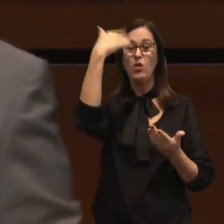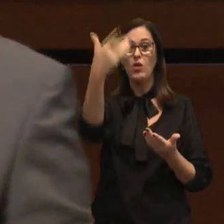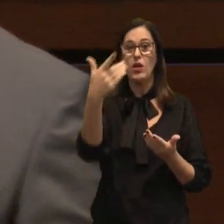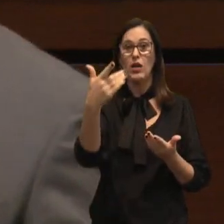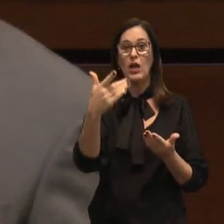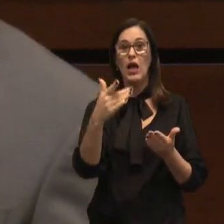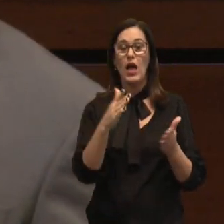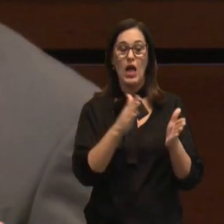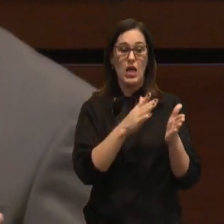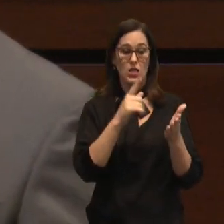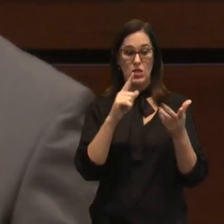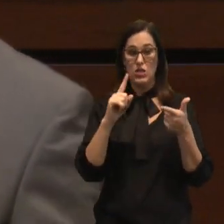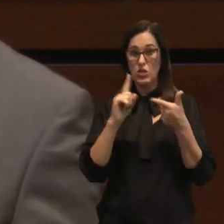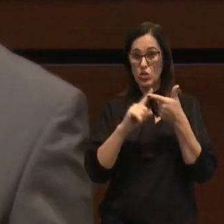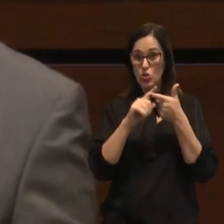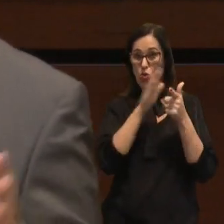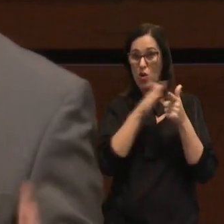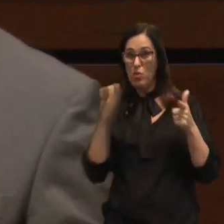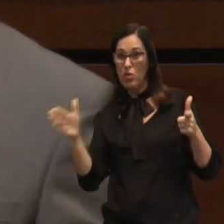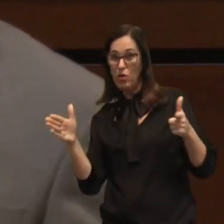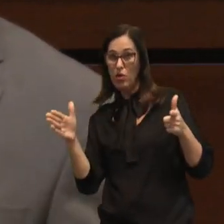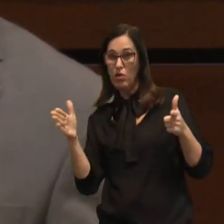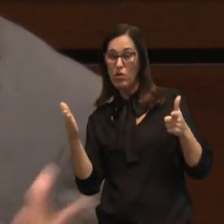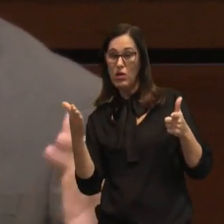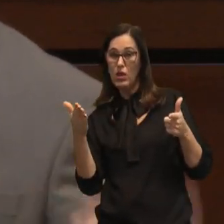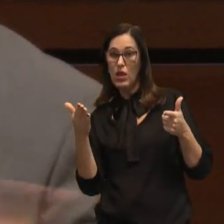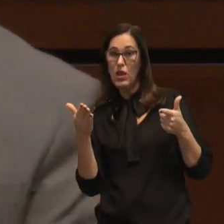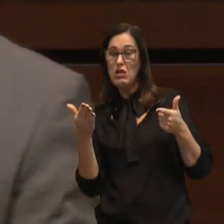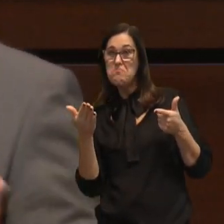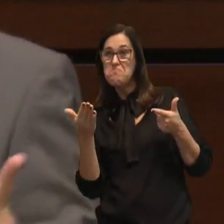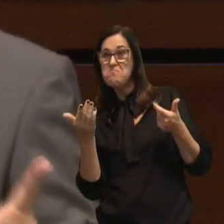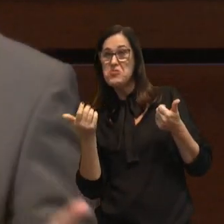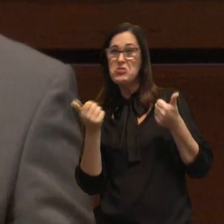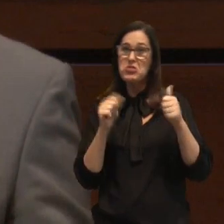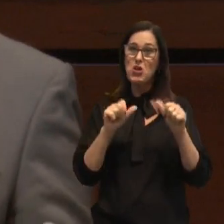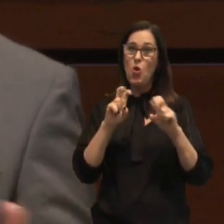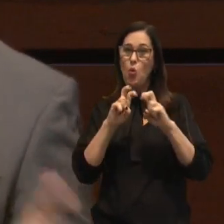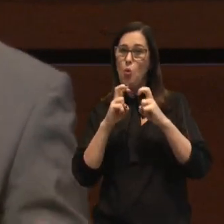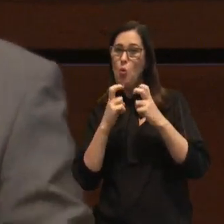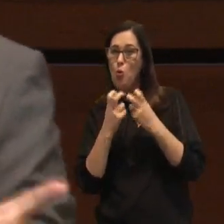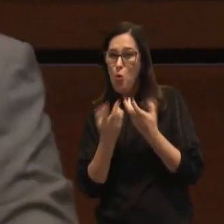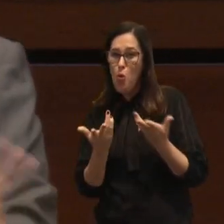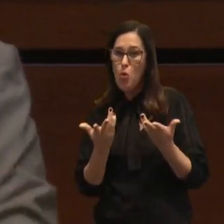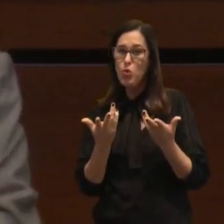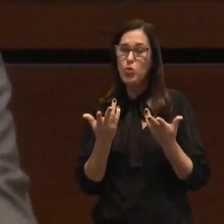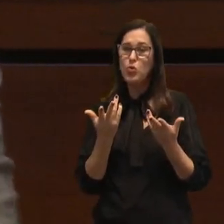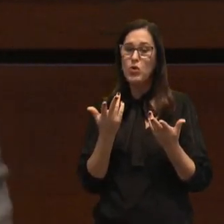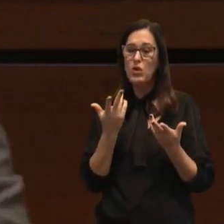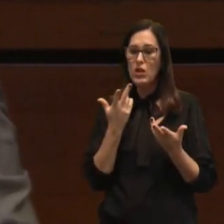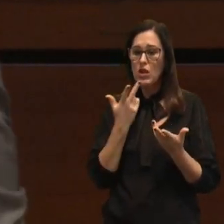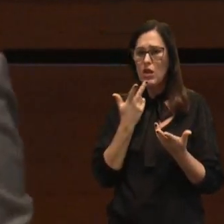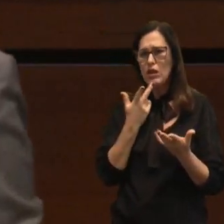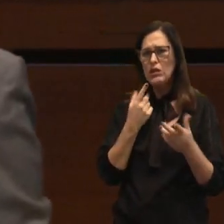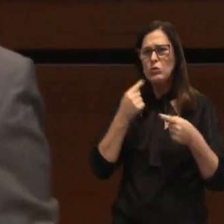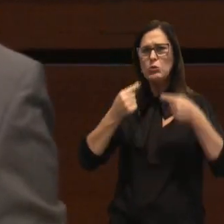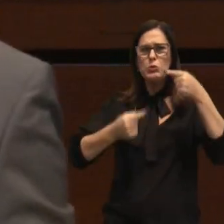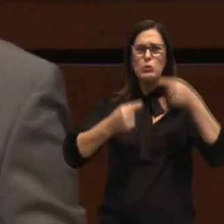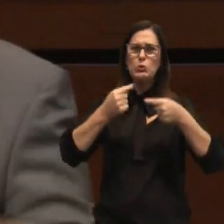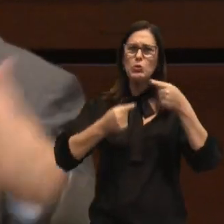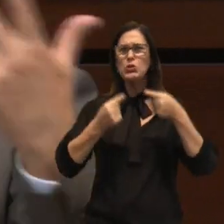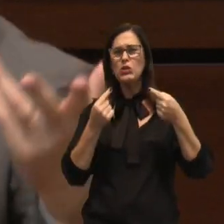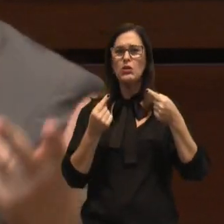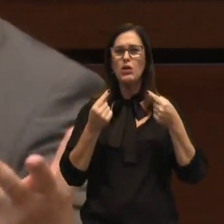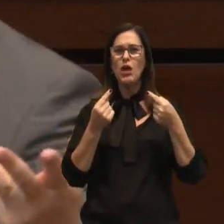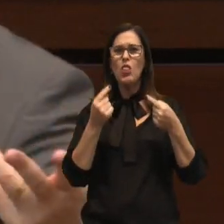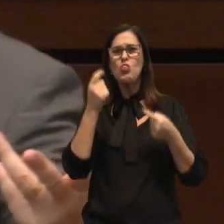parte, falando a respeito desta tensão sobre a validade ou não do culto presencial, porque alguns inclusive discutem essa questão.